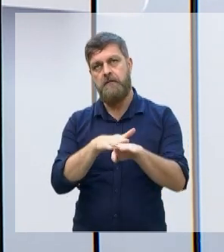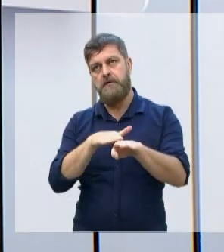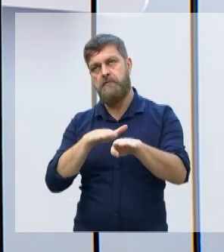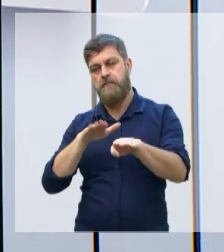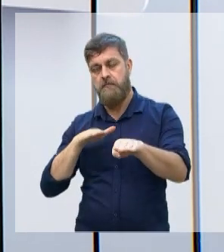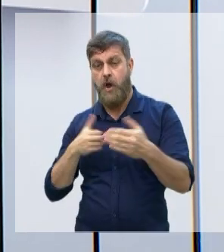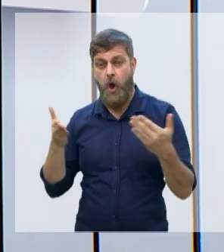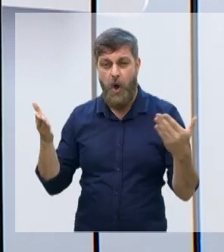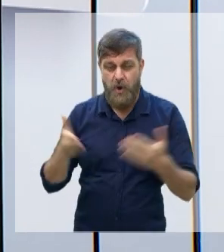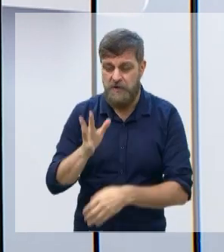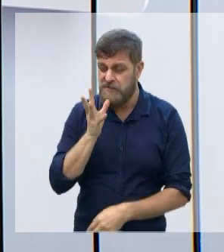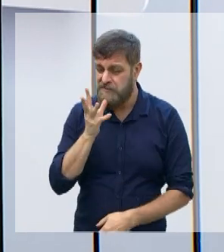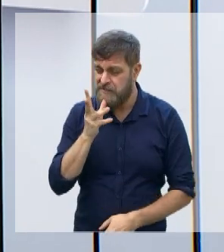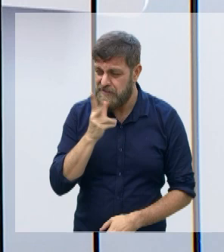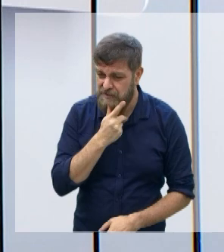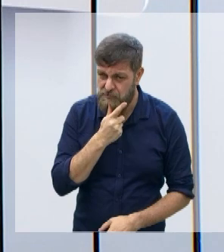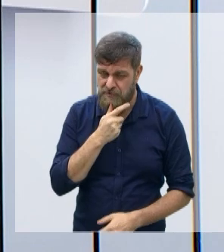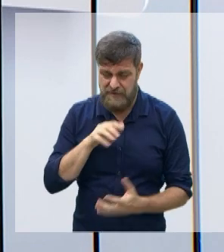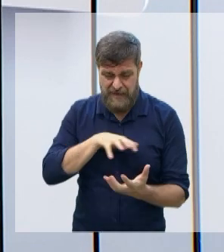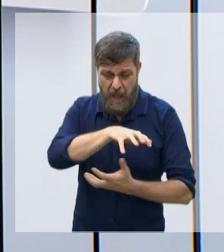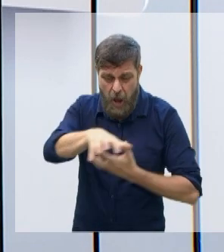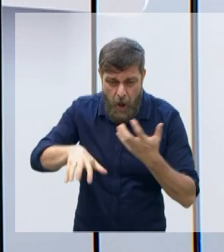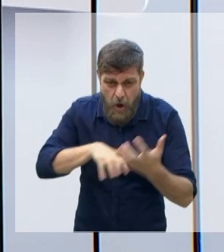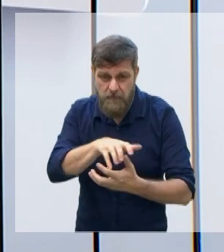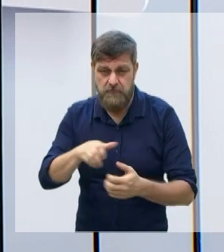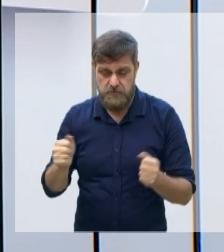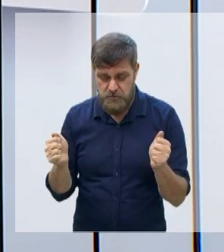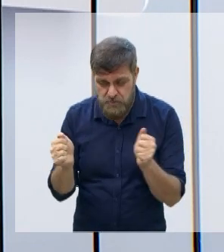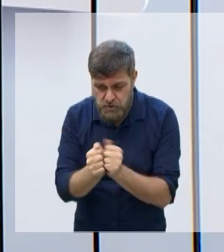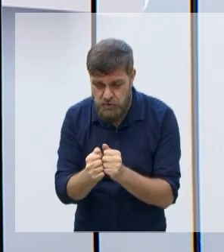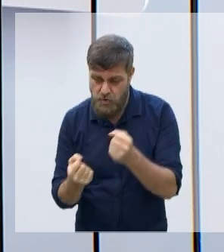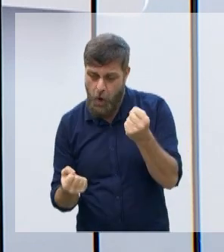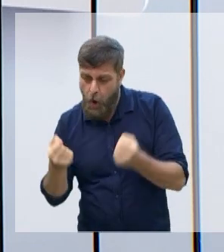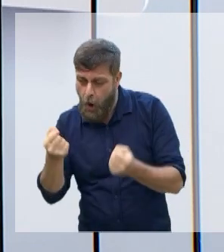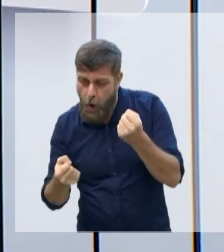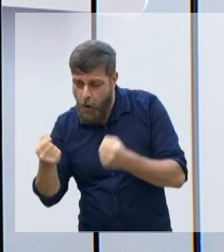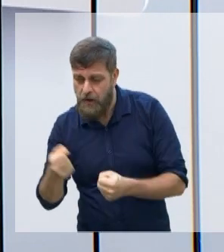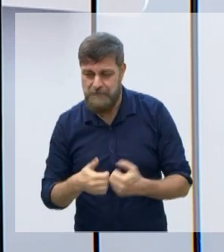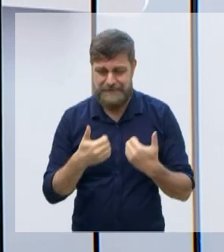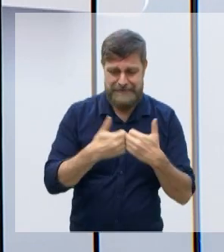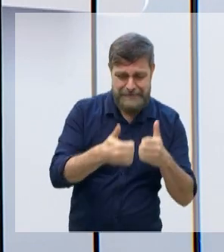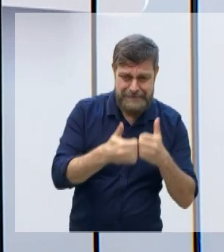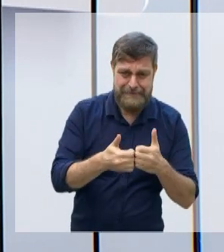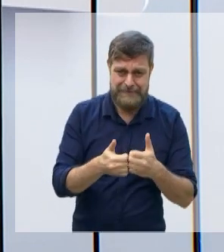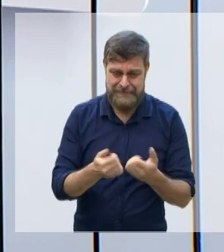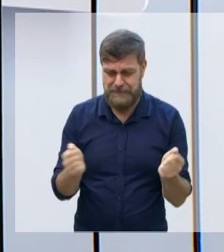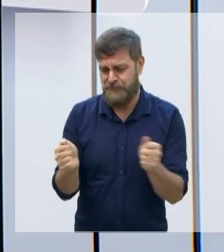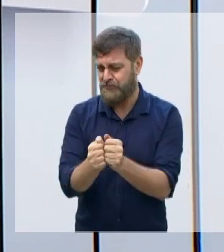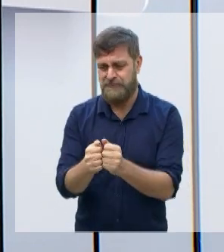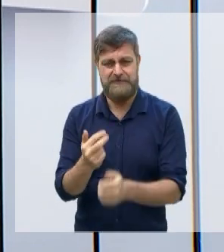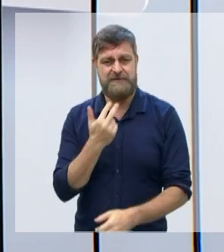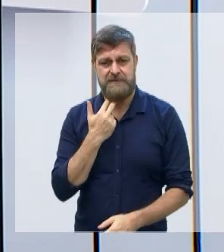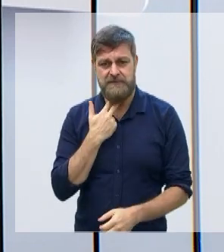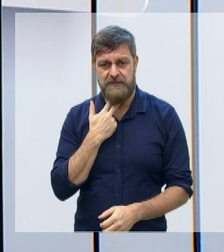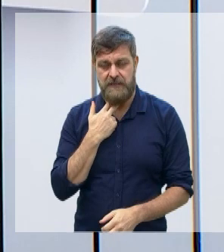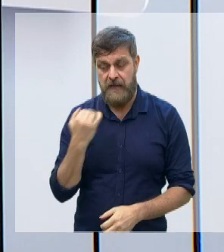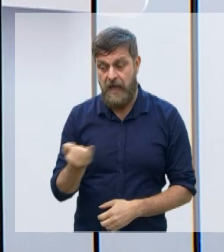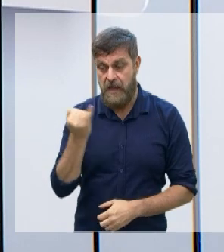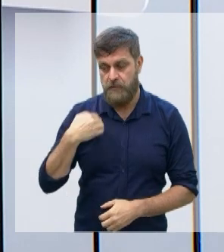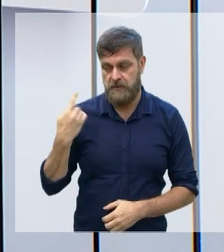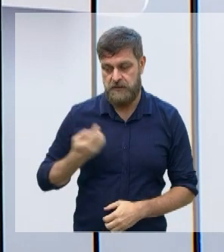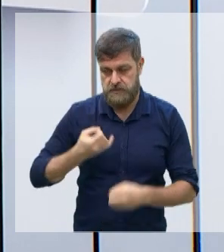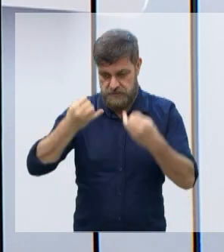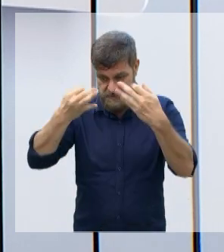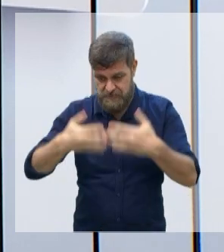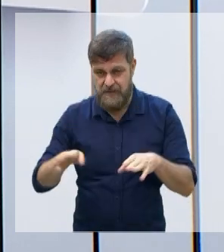hoje divide o espaço com os veículos de passeio é uma demanda importante nós mencionamos